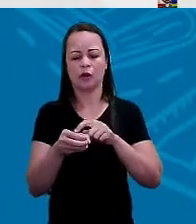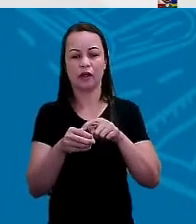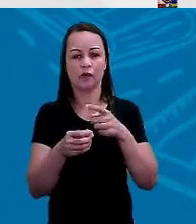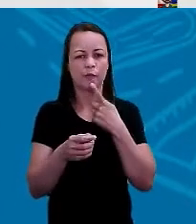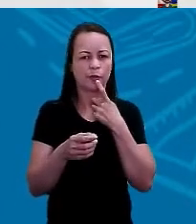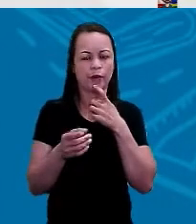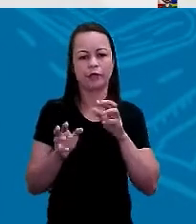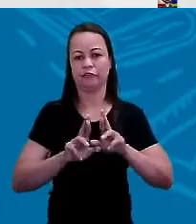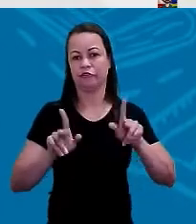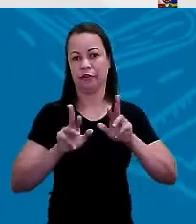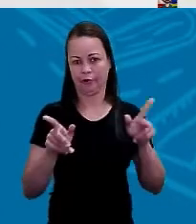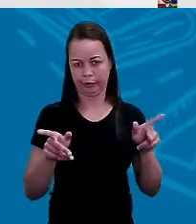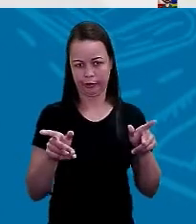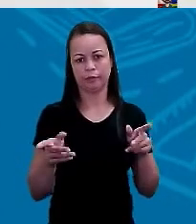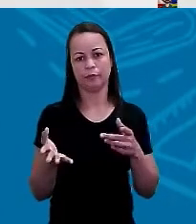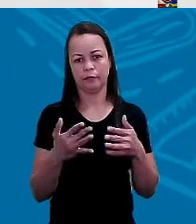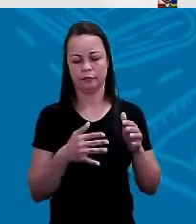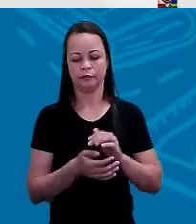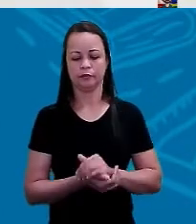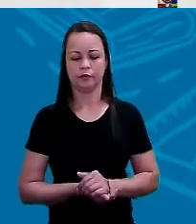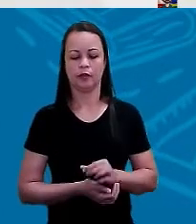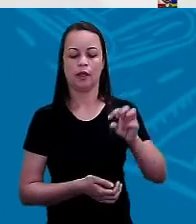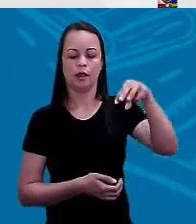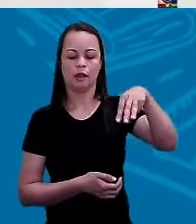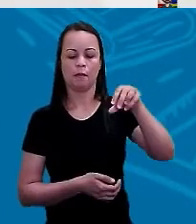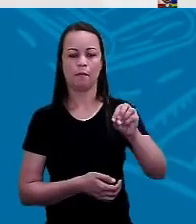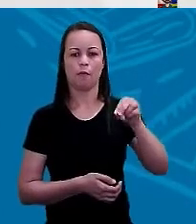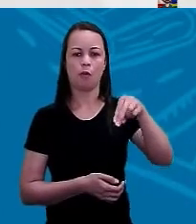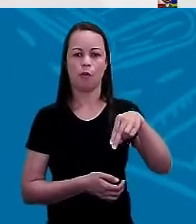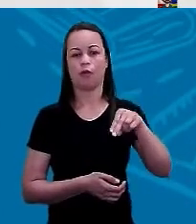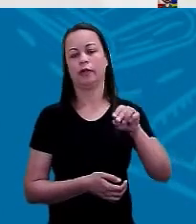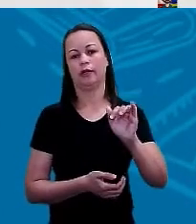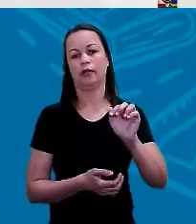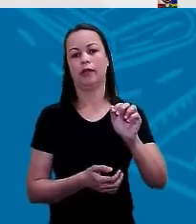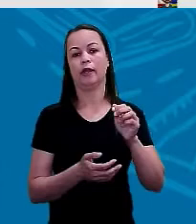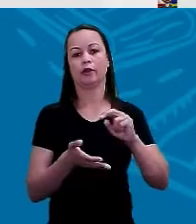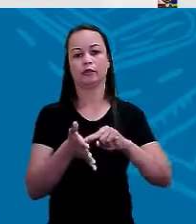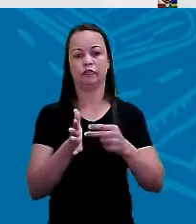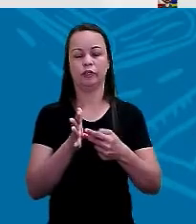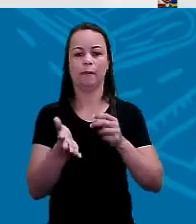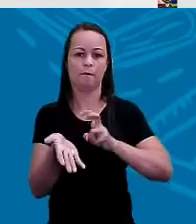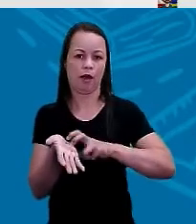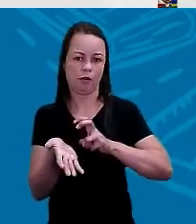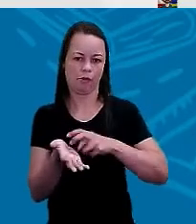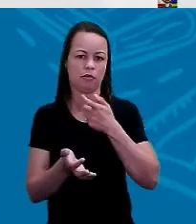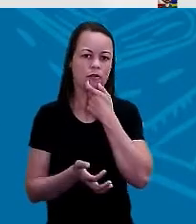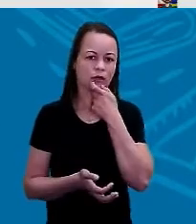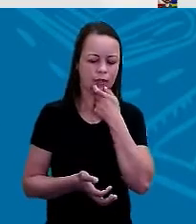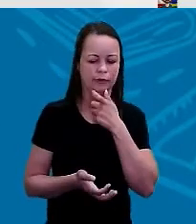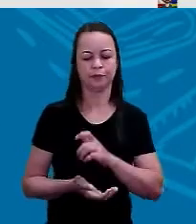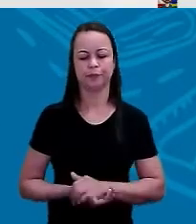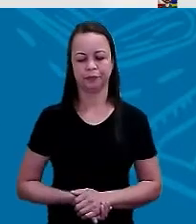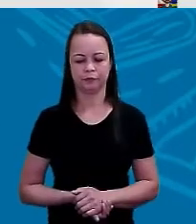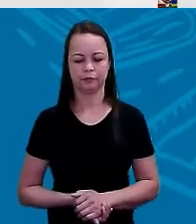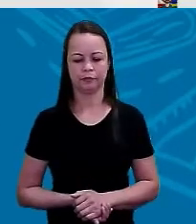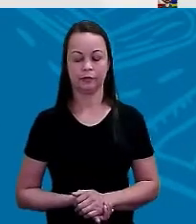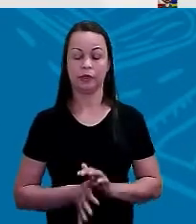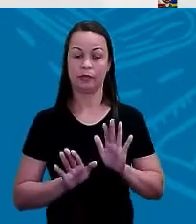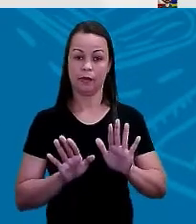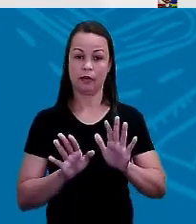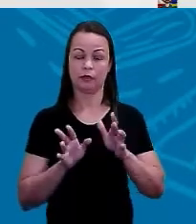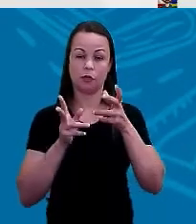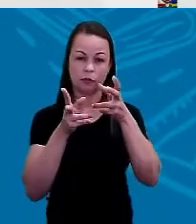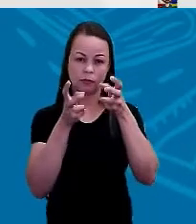Strawberry tem nada a ver. Então, morning, manhã. Bem, Porém, se a gente